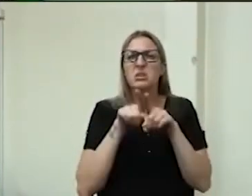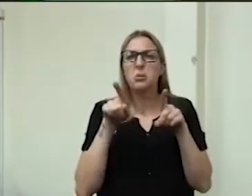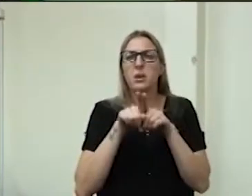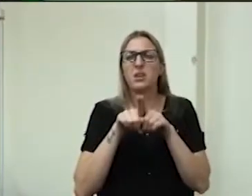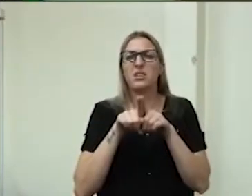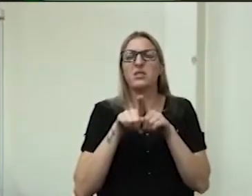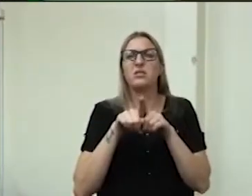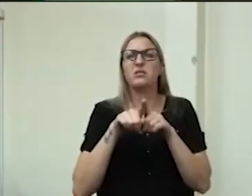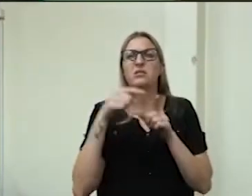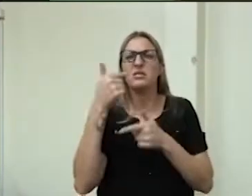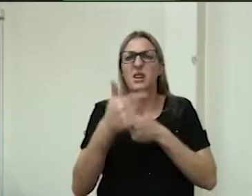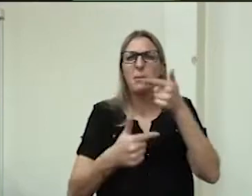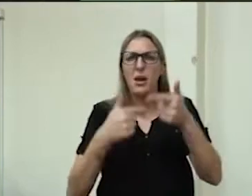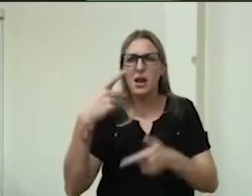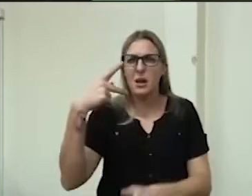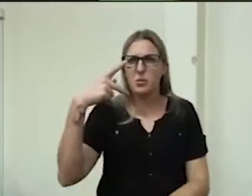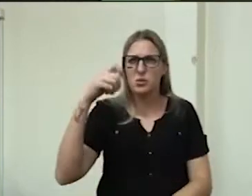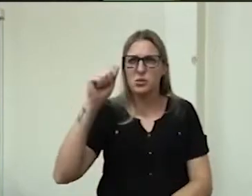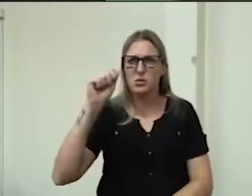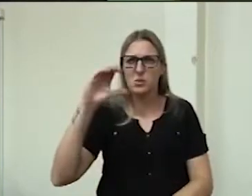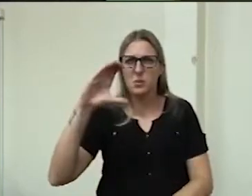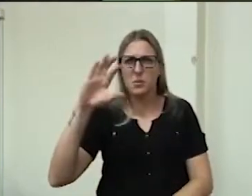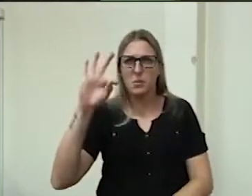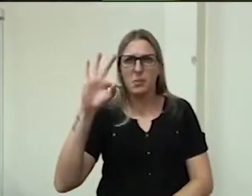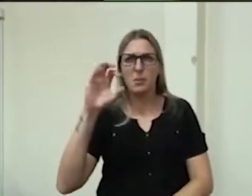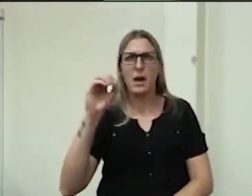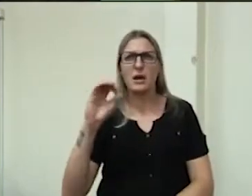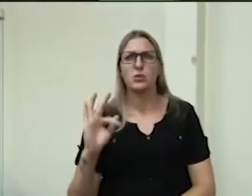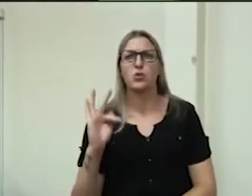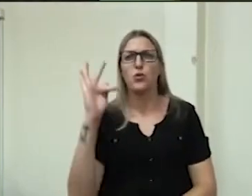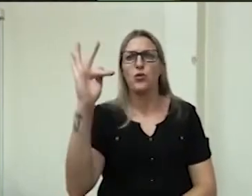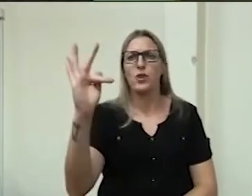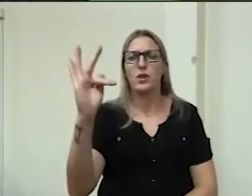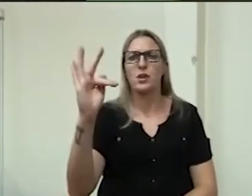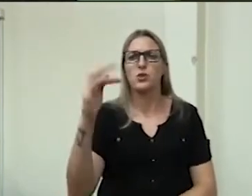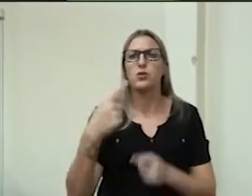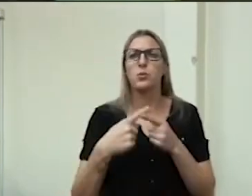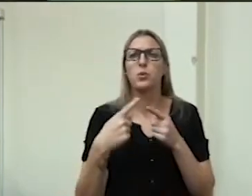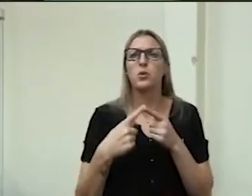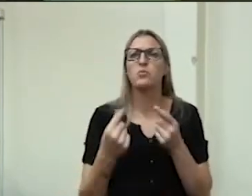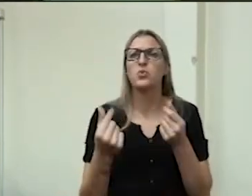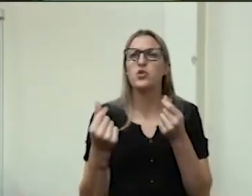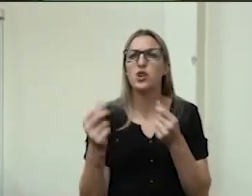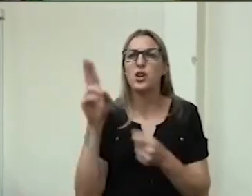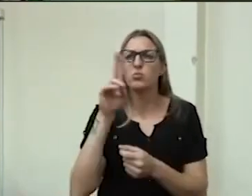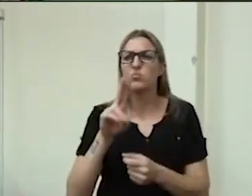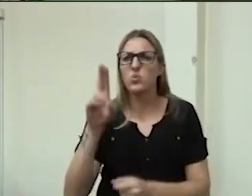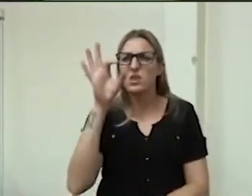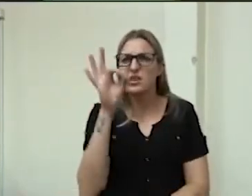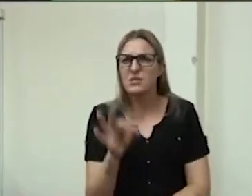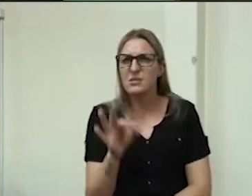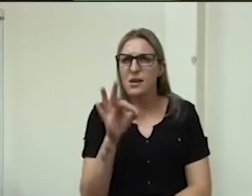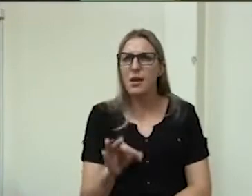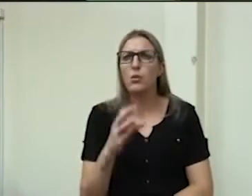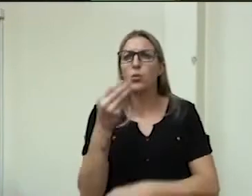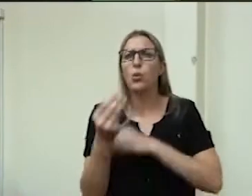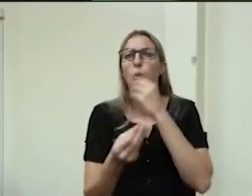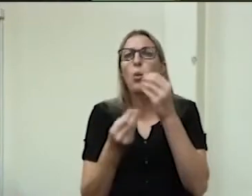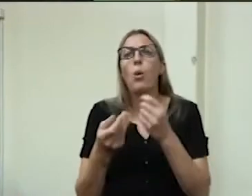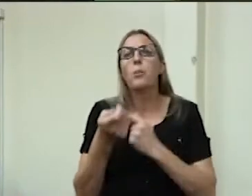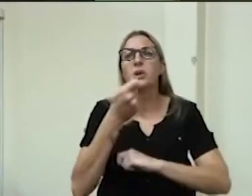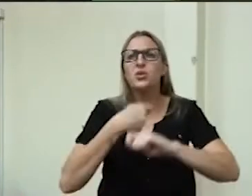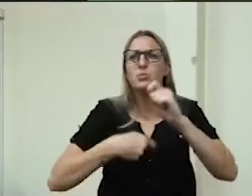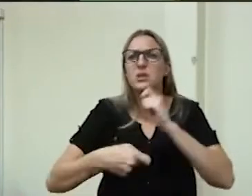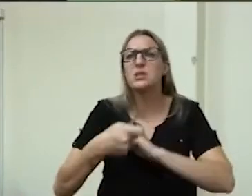gente. Porque aí nós vamos ter o dinheiro perto de nós, como ele está sendo administrado, como ele está